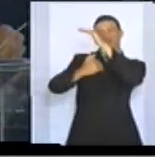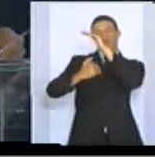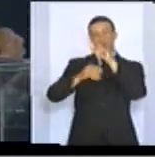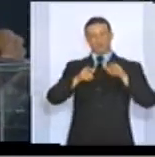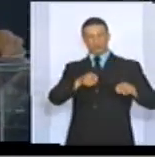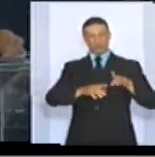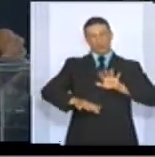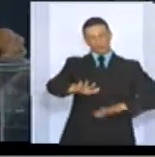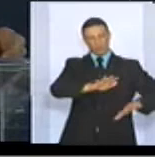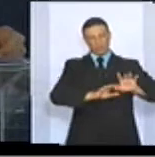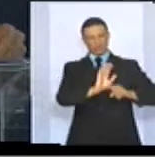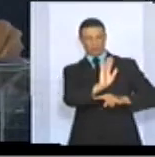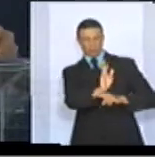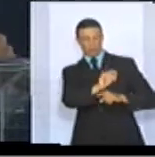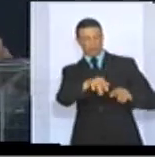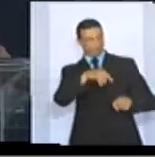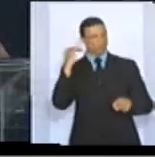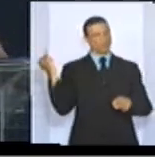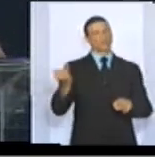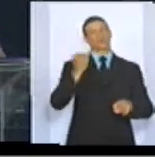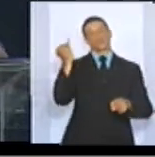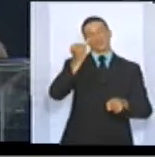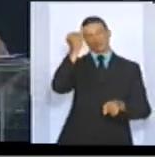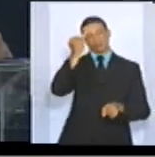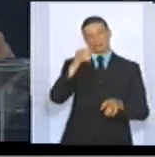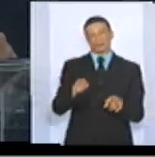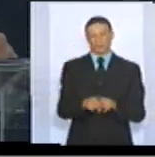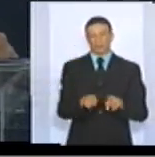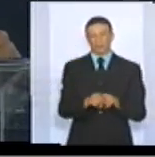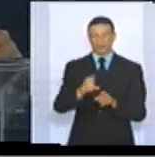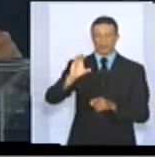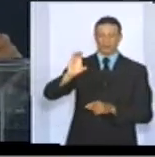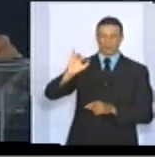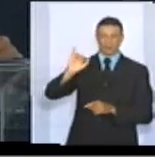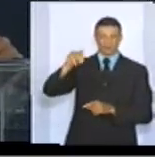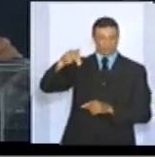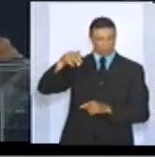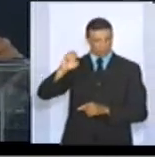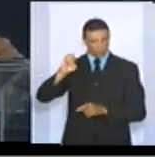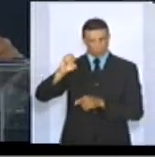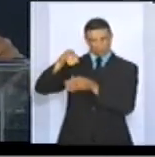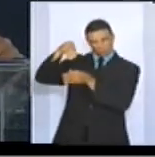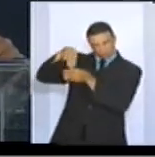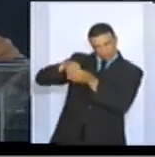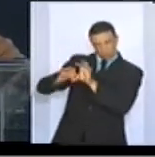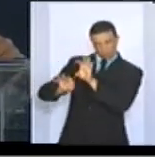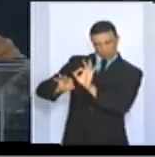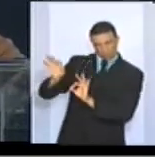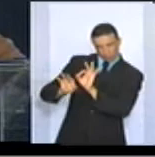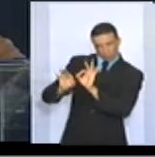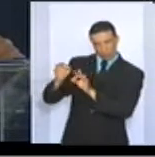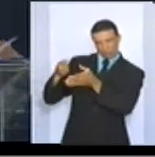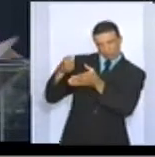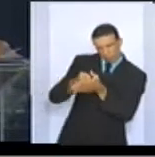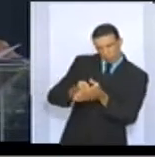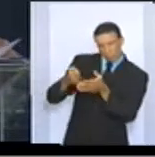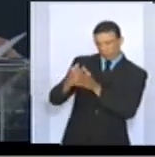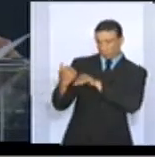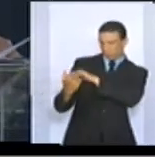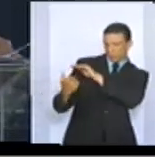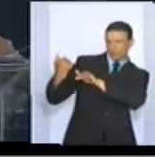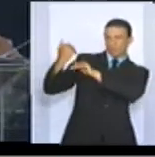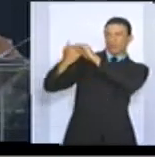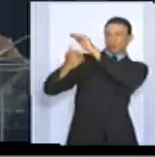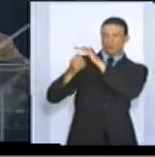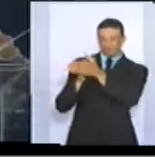a esse importante mercado. Nós na ANCINE lidamos com a assimetria de informações, acompanhamos a evolução de indicadores do